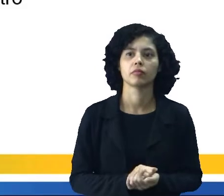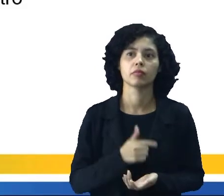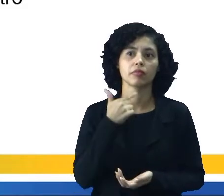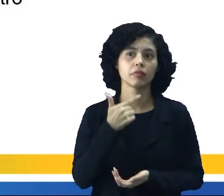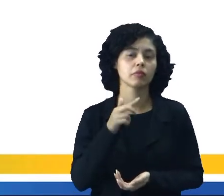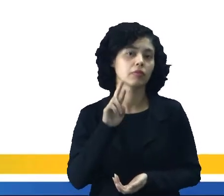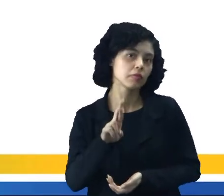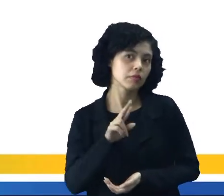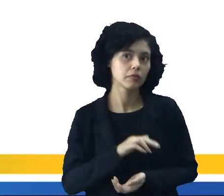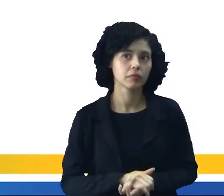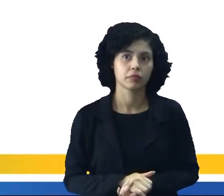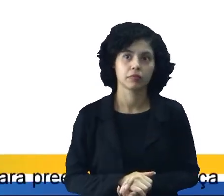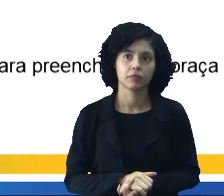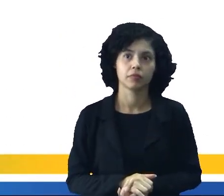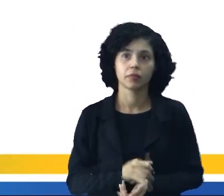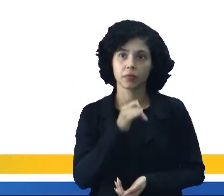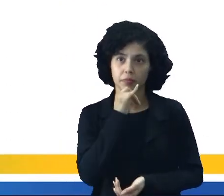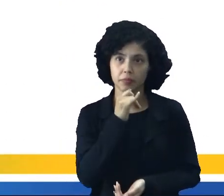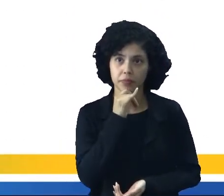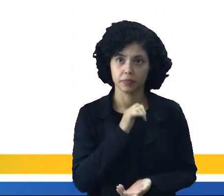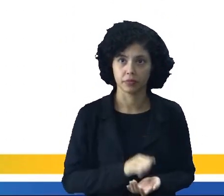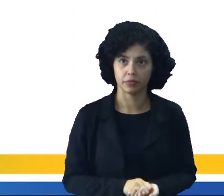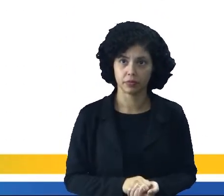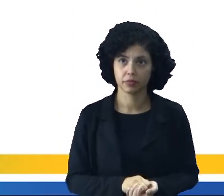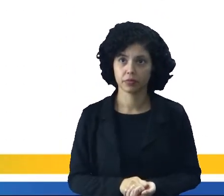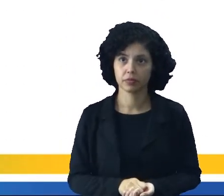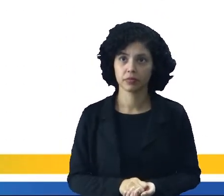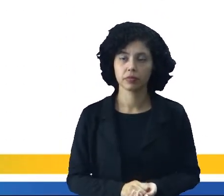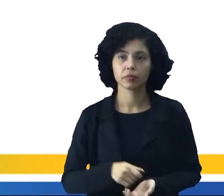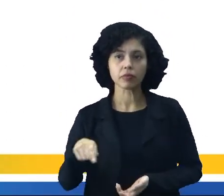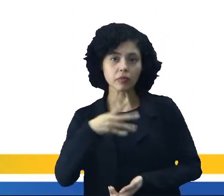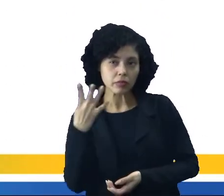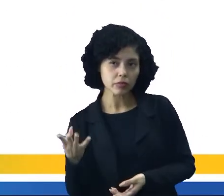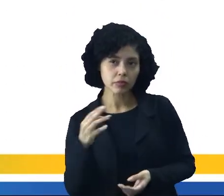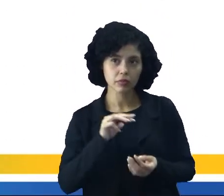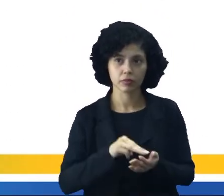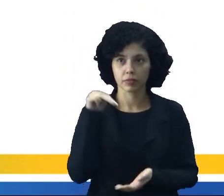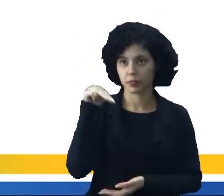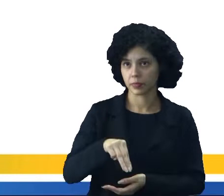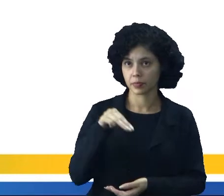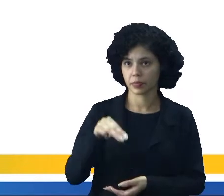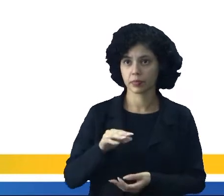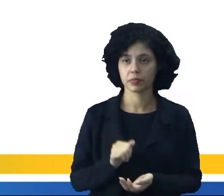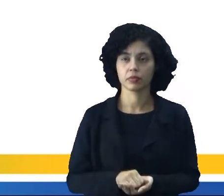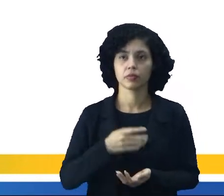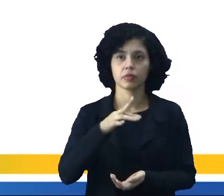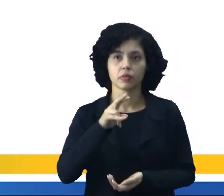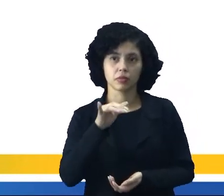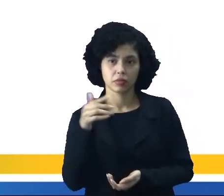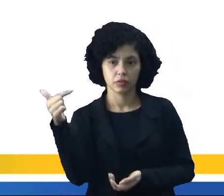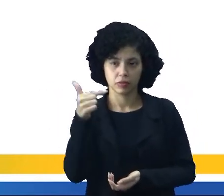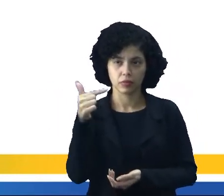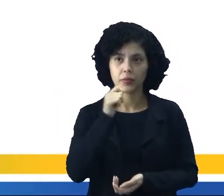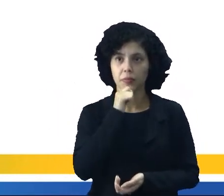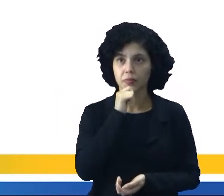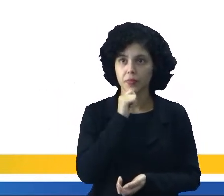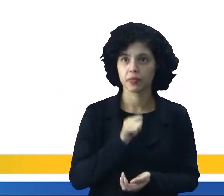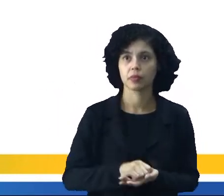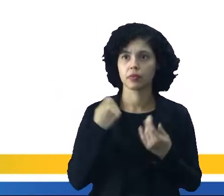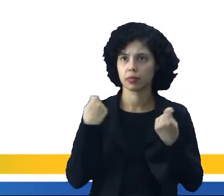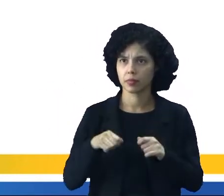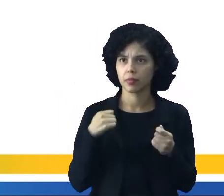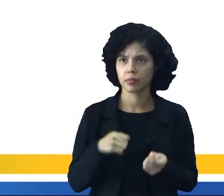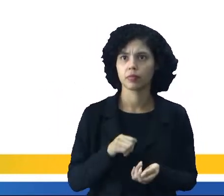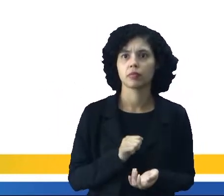2R exemplos Determine quantos metros quadrados de grama são